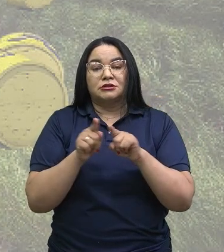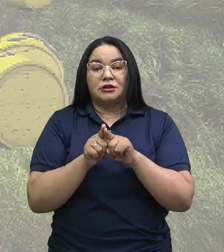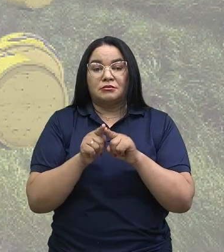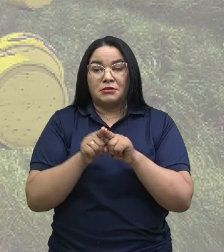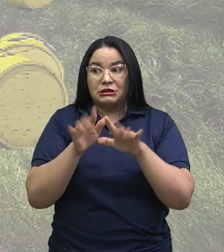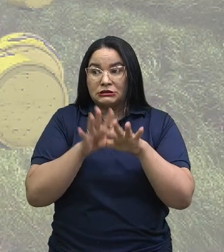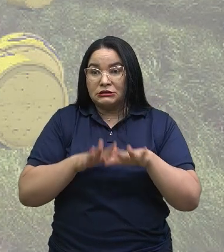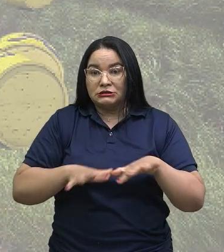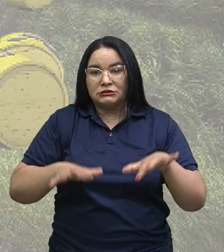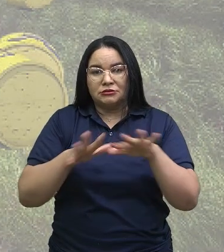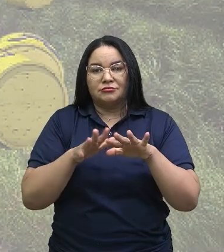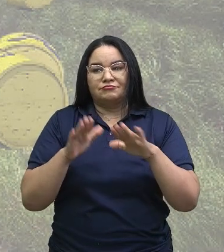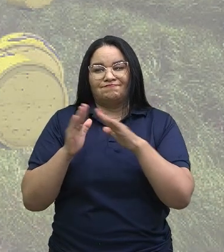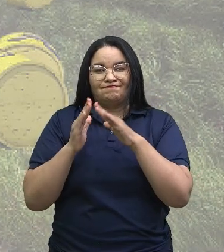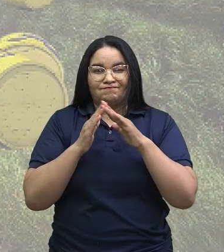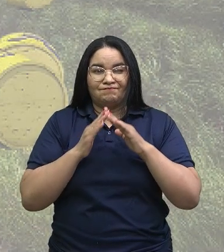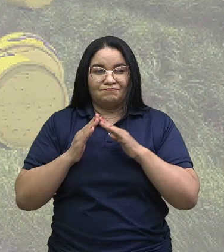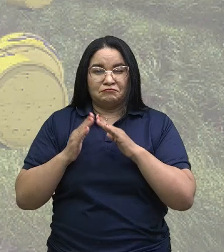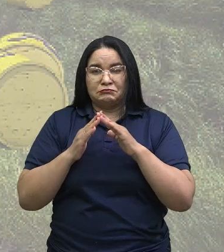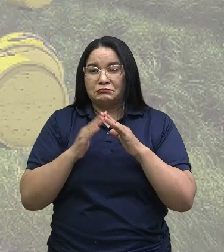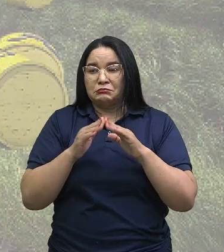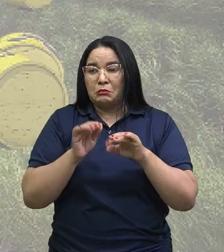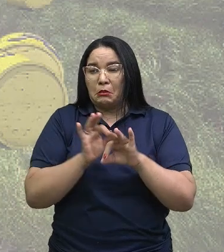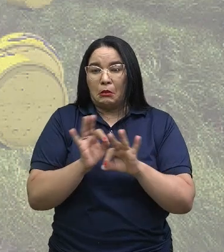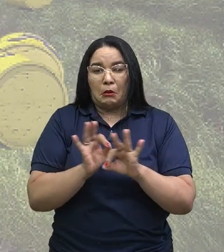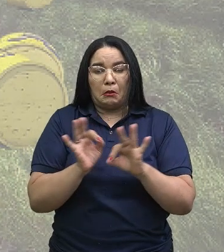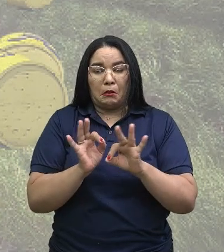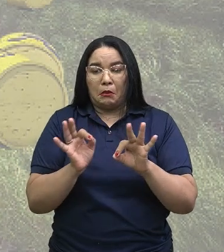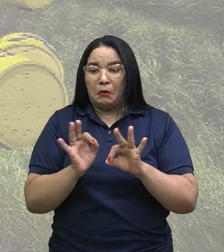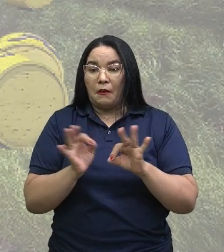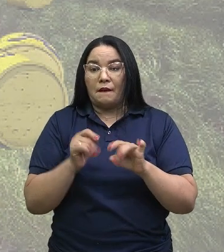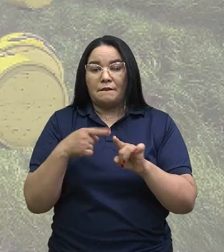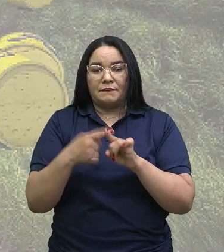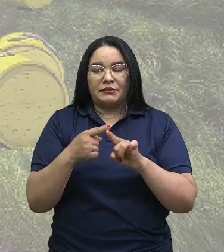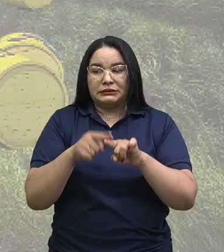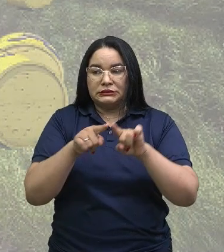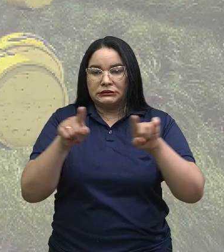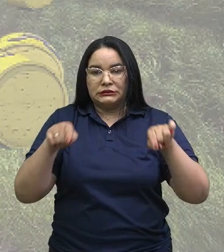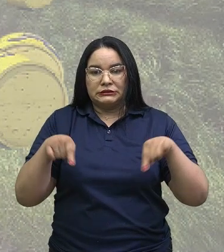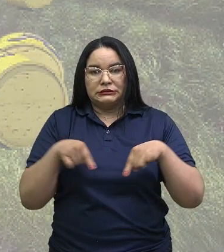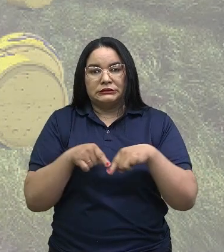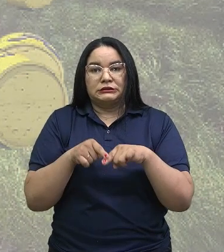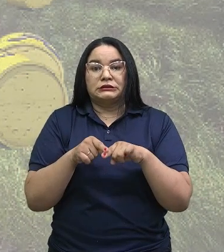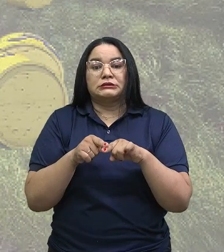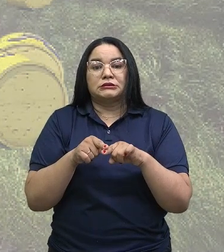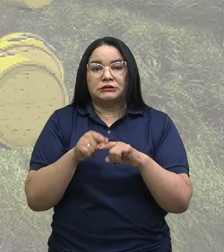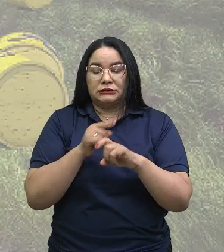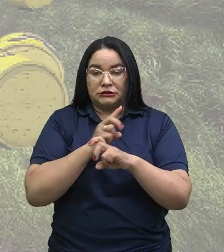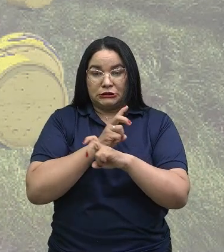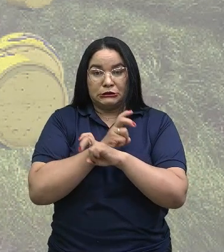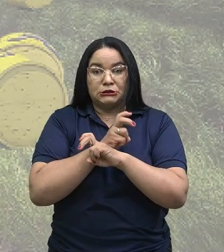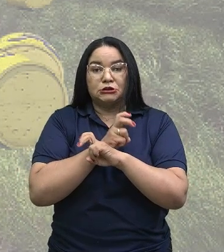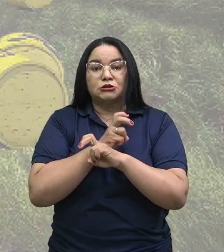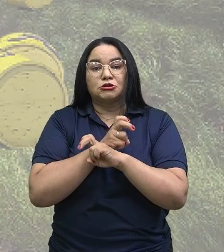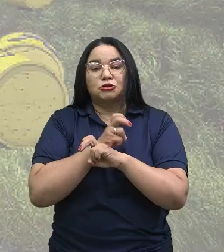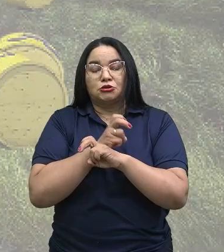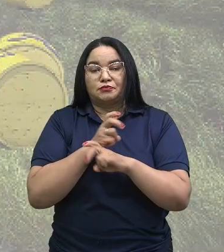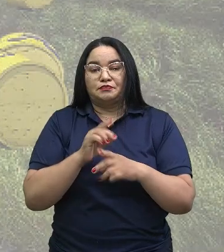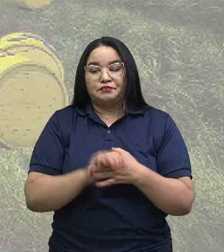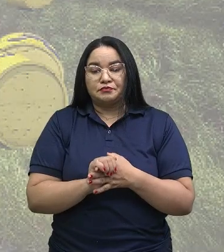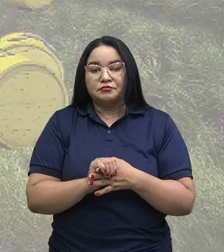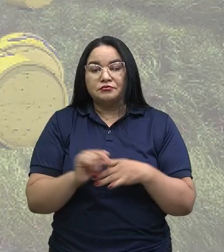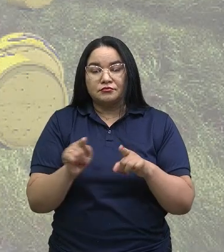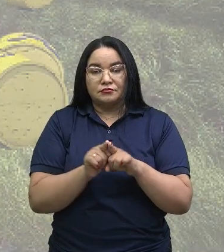áreas inabitáveis por muitos anos, porque aquelas áreas se tornam radioativas, tá? Então é possível